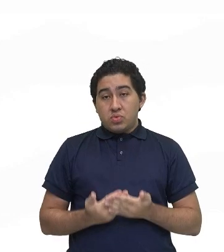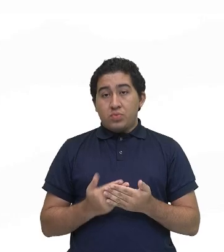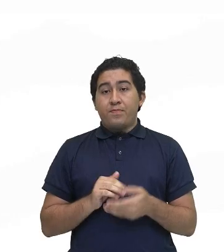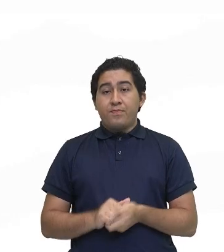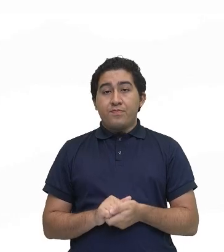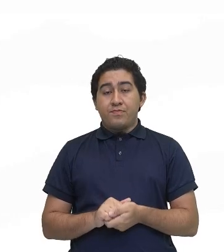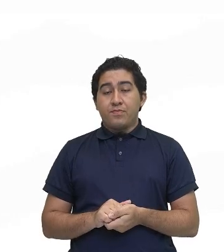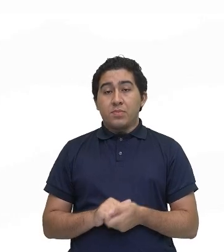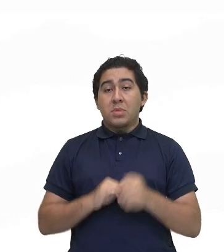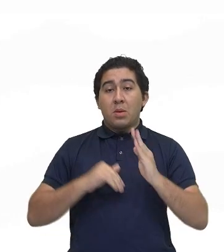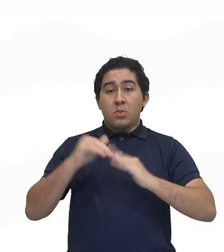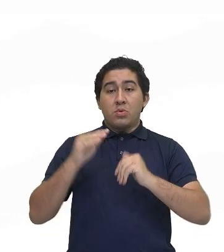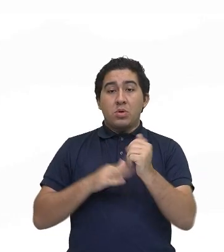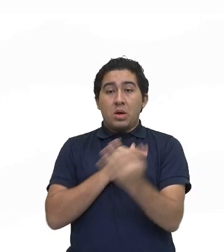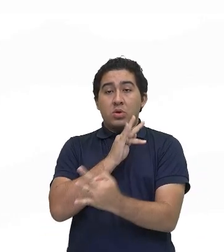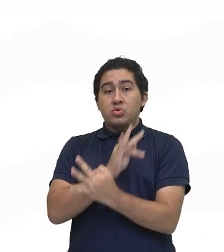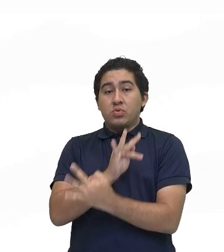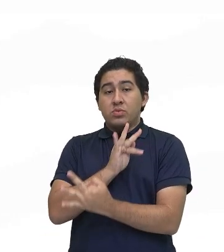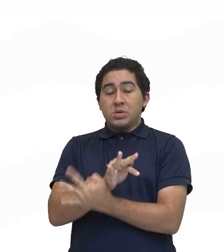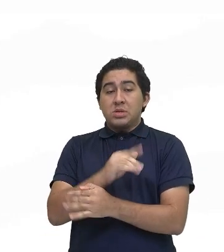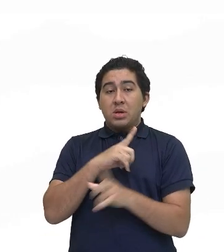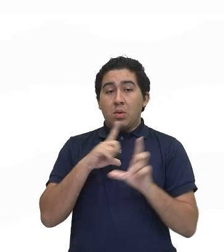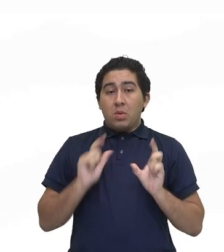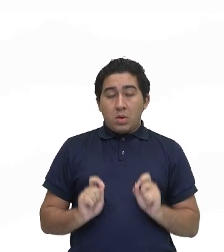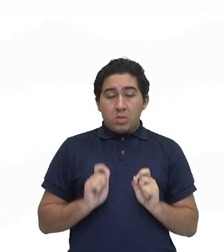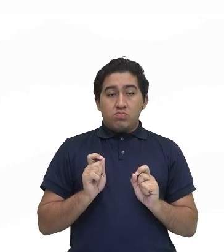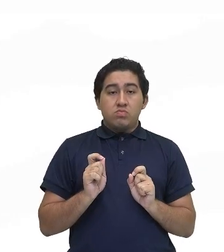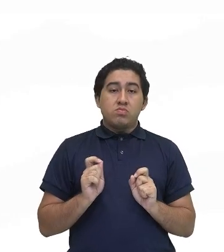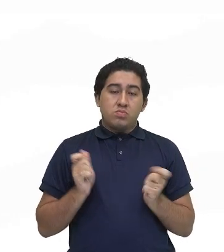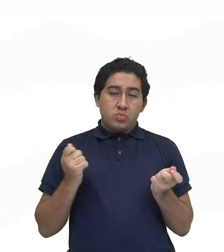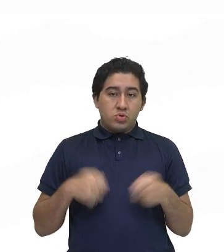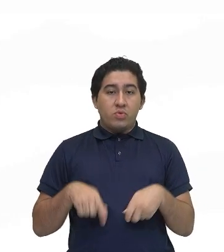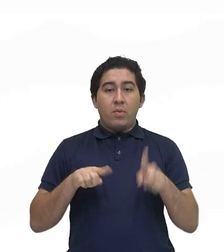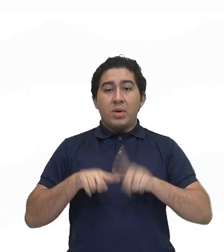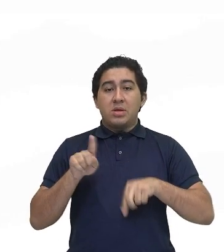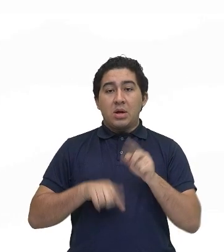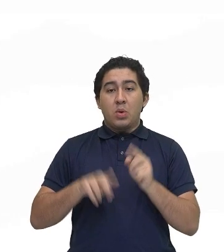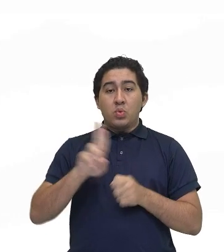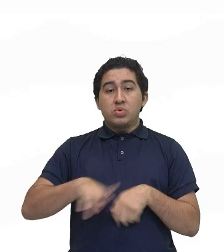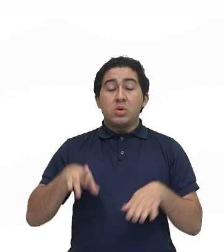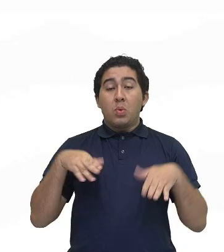os astrofísicos têm à sua disposição